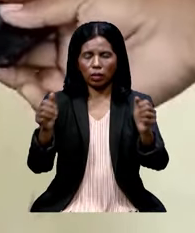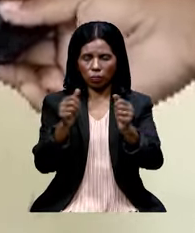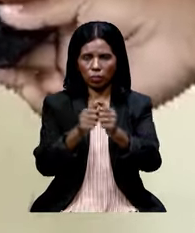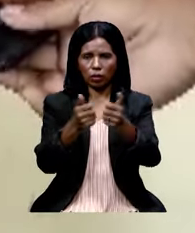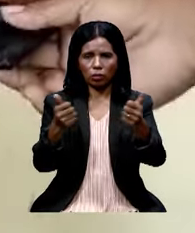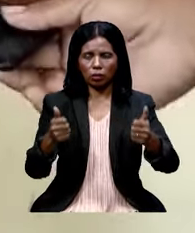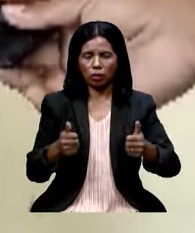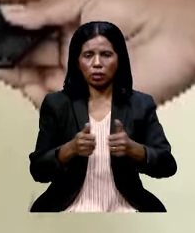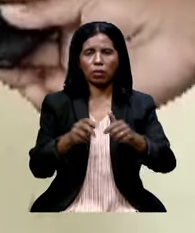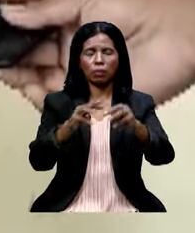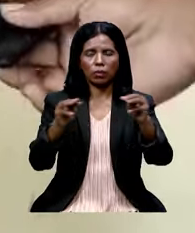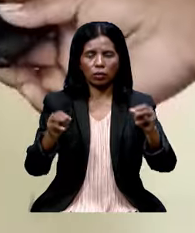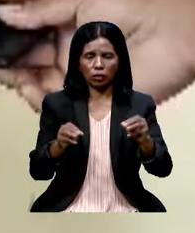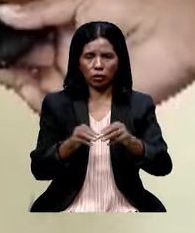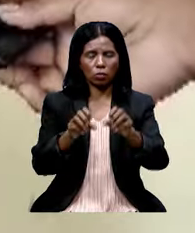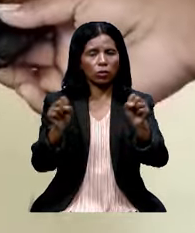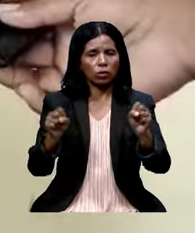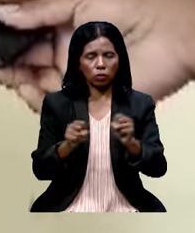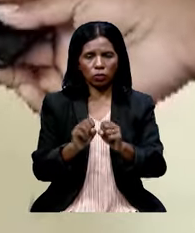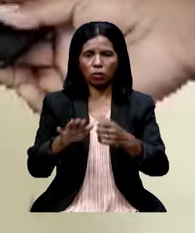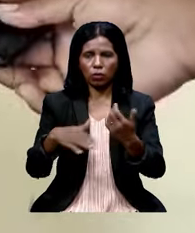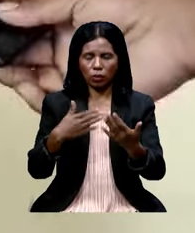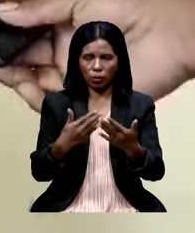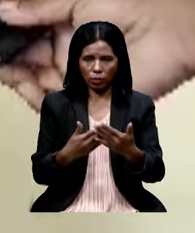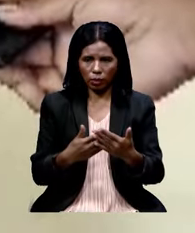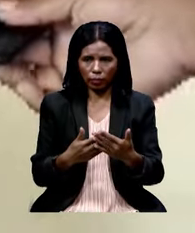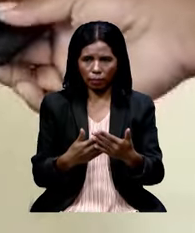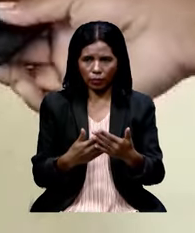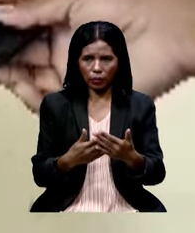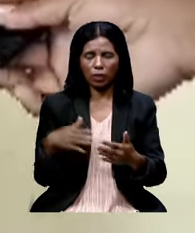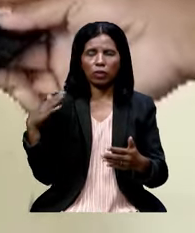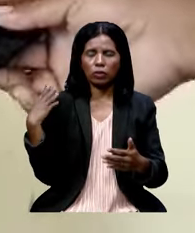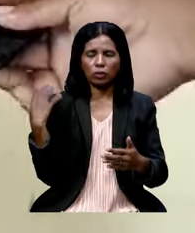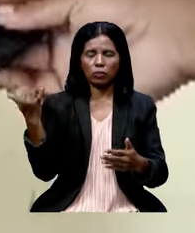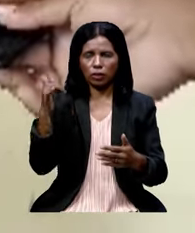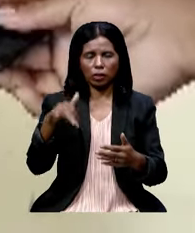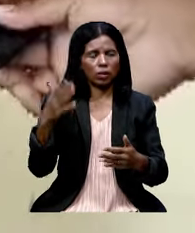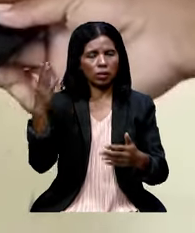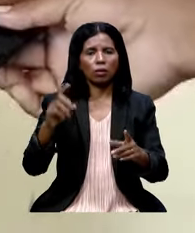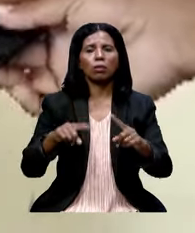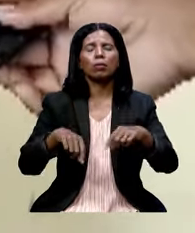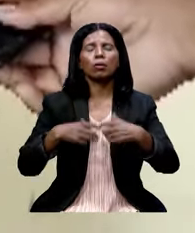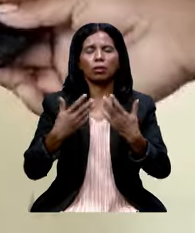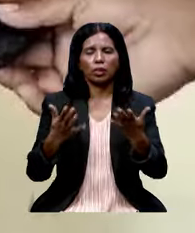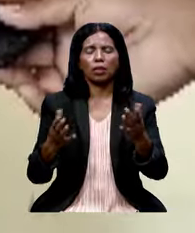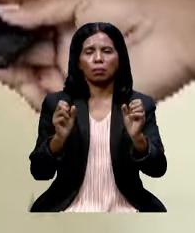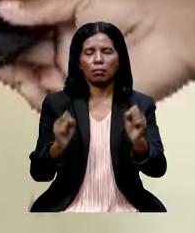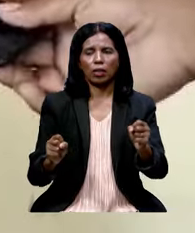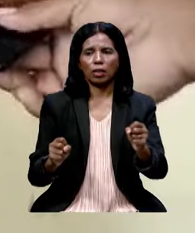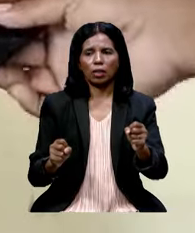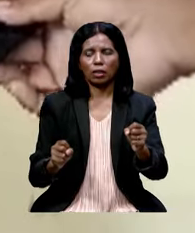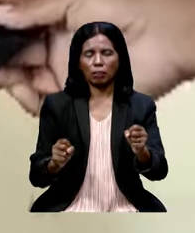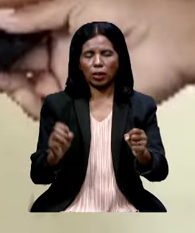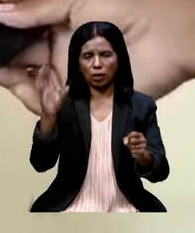autoridade local Sucubahu e juventude Siranaba para o insa bele deteca